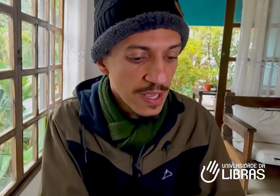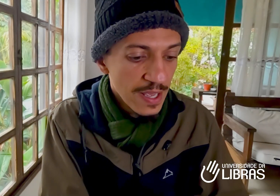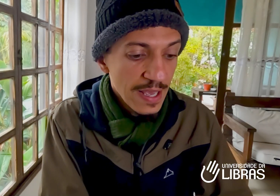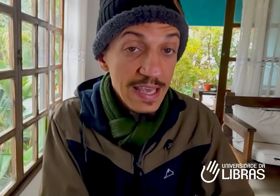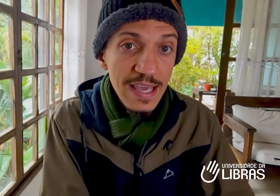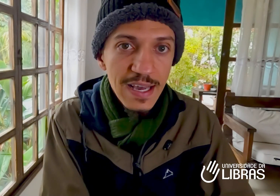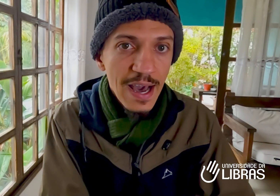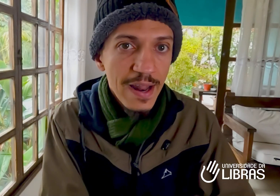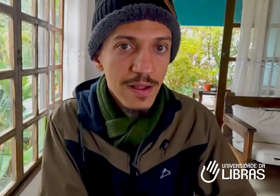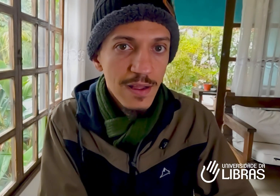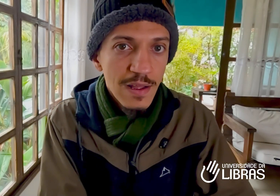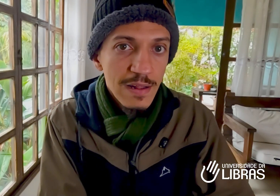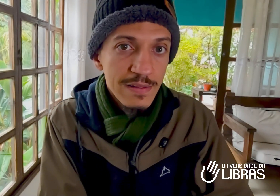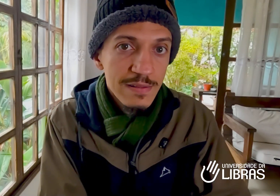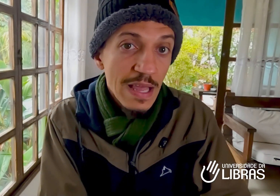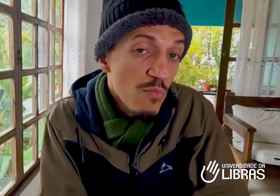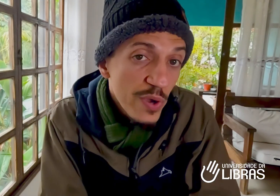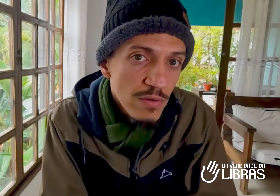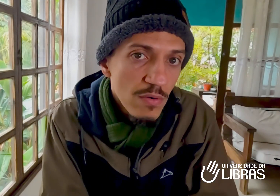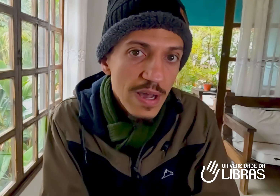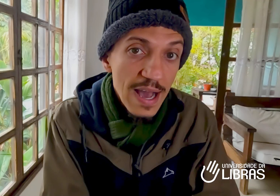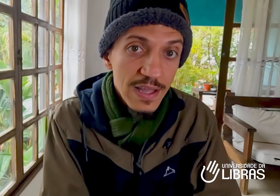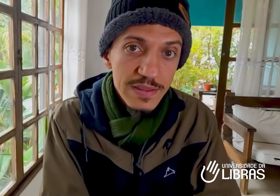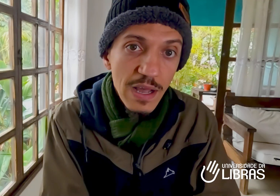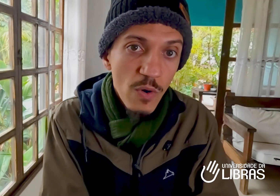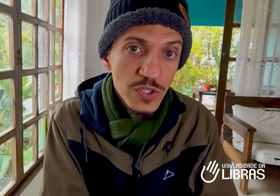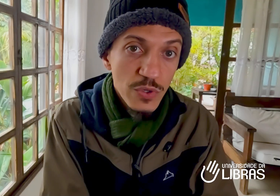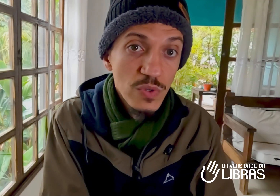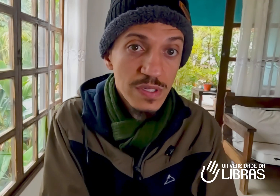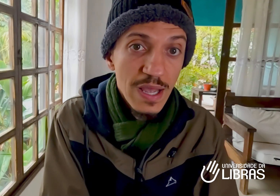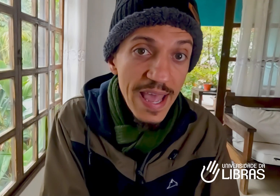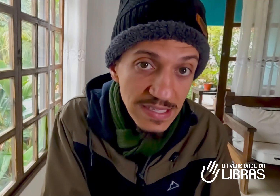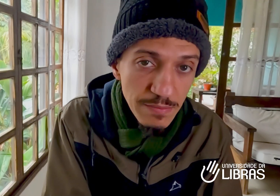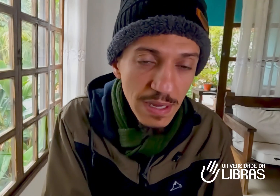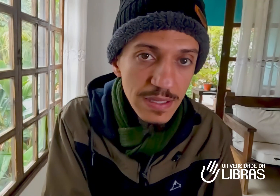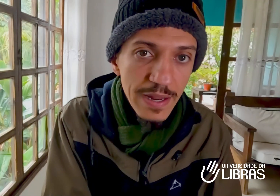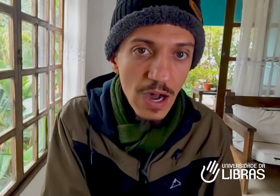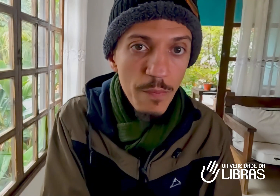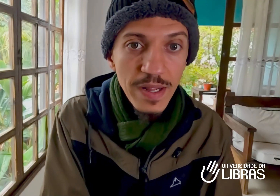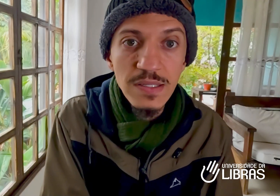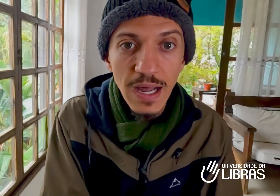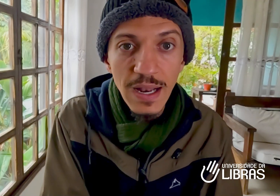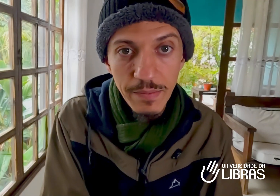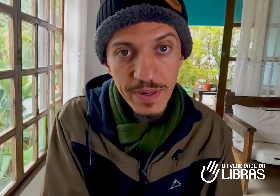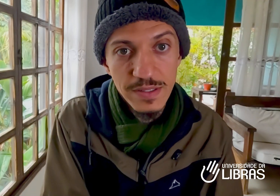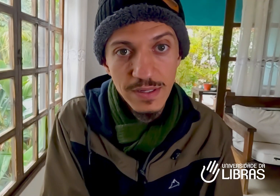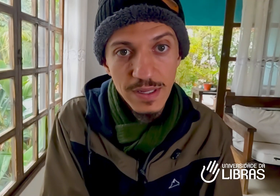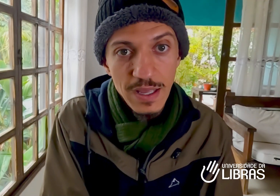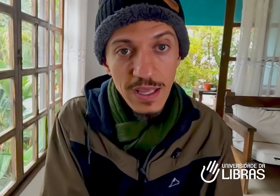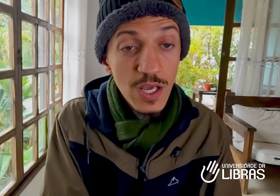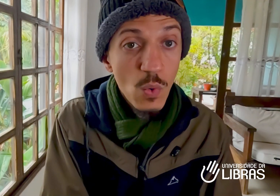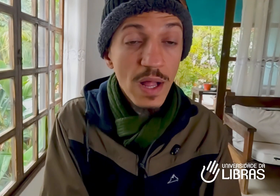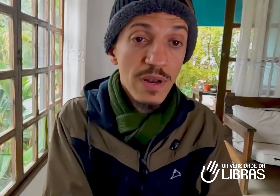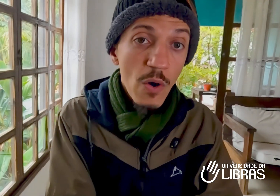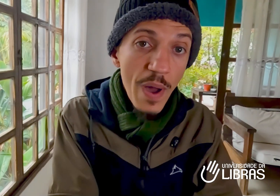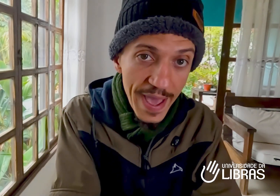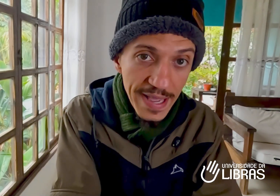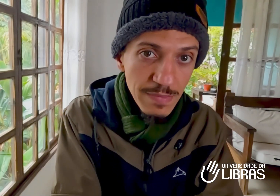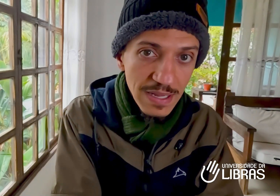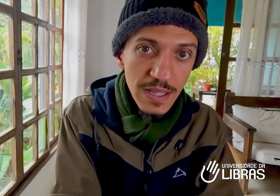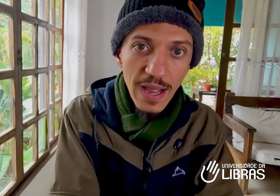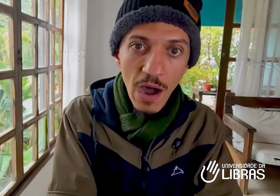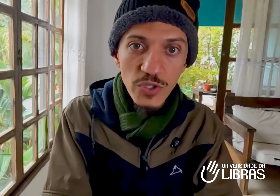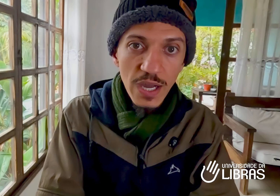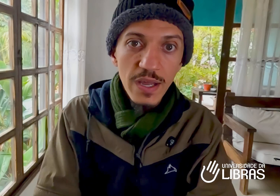surdas. E, cara, tem muito lugar que até hoje usa esse material para ensinar Libras. E quando não é